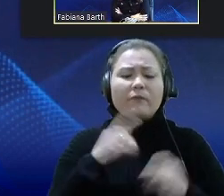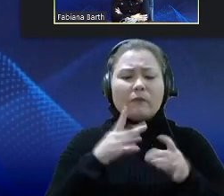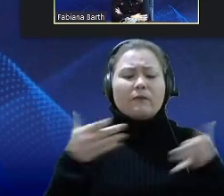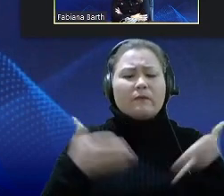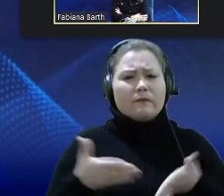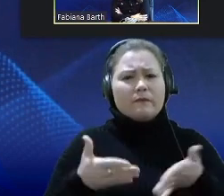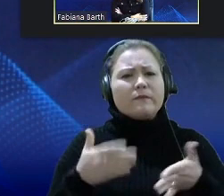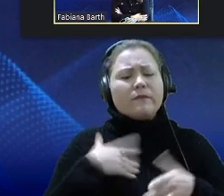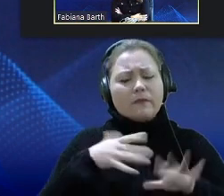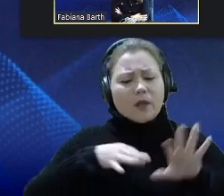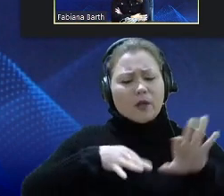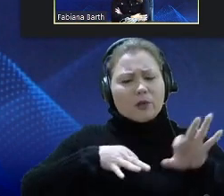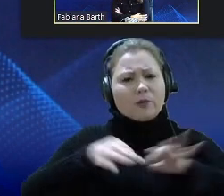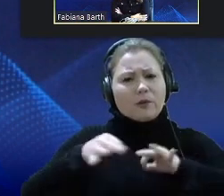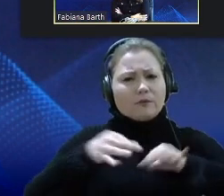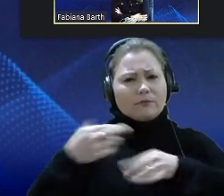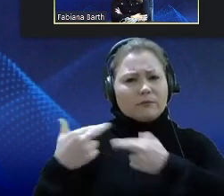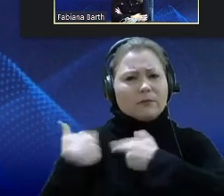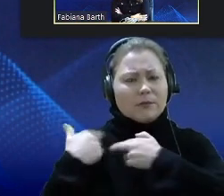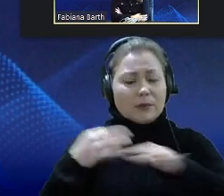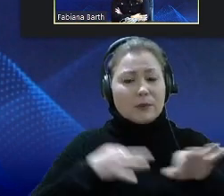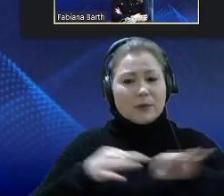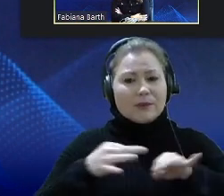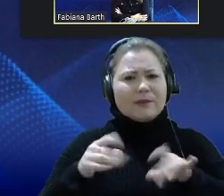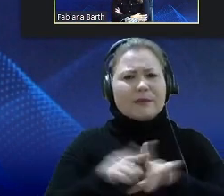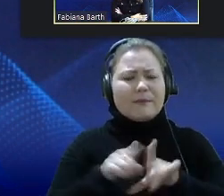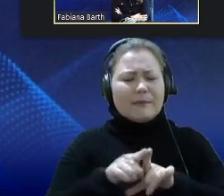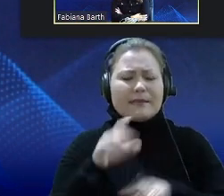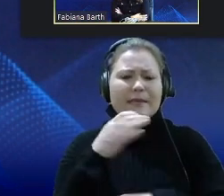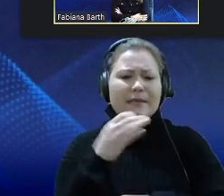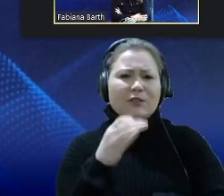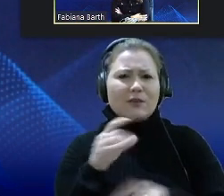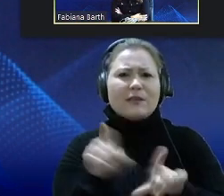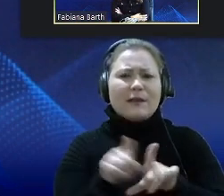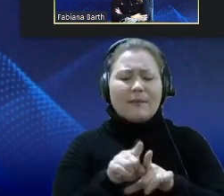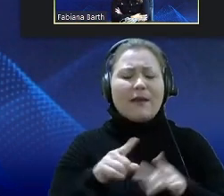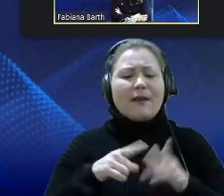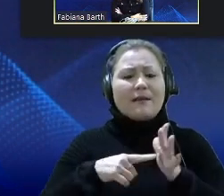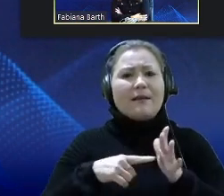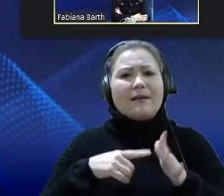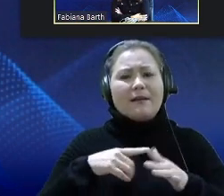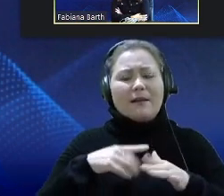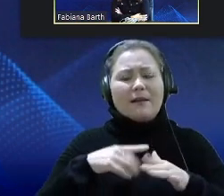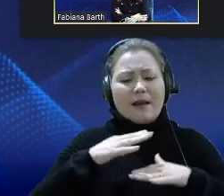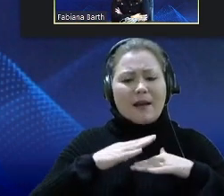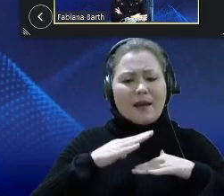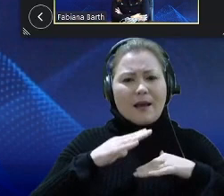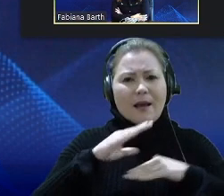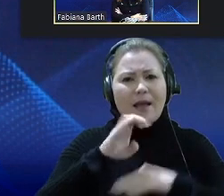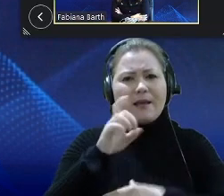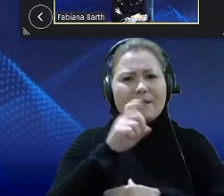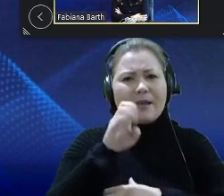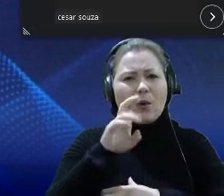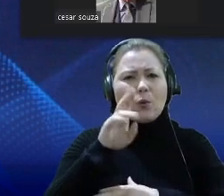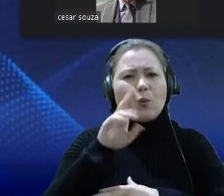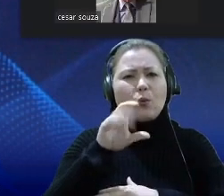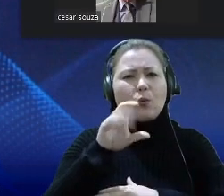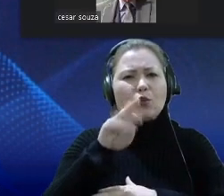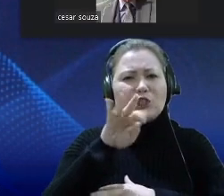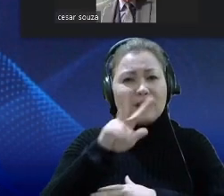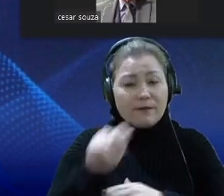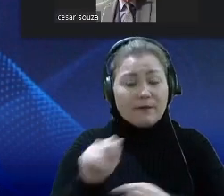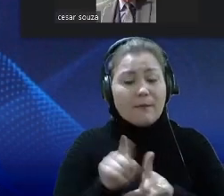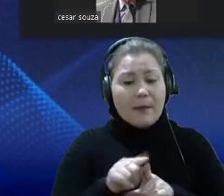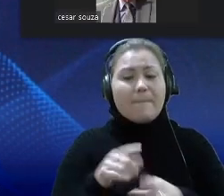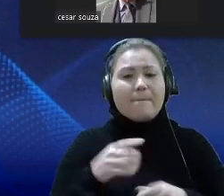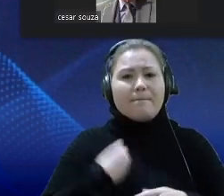de organizadora científica e executiva, como referiu o nosso sempre presente Marcelo